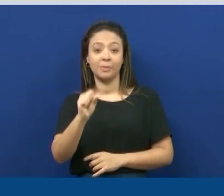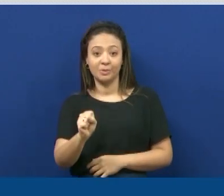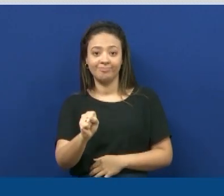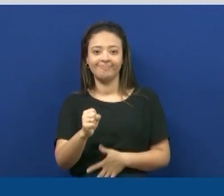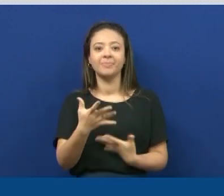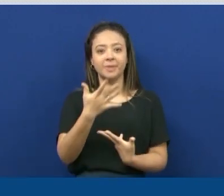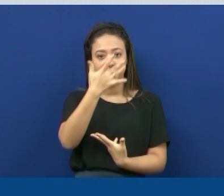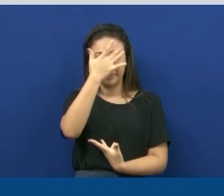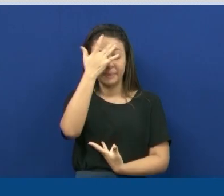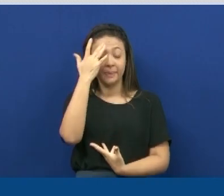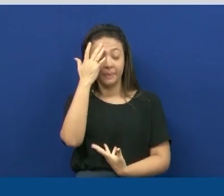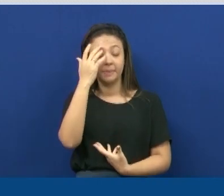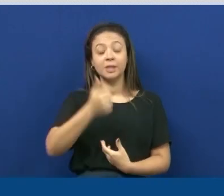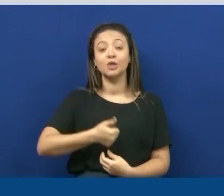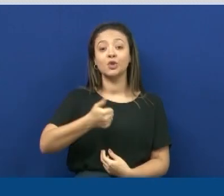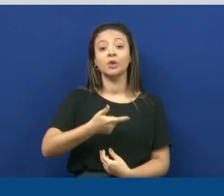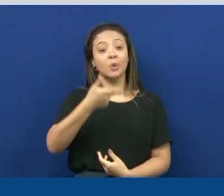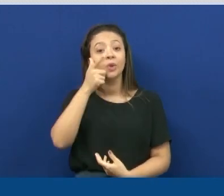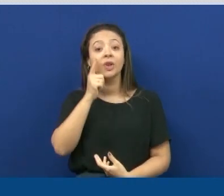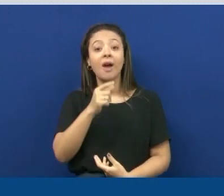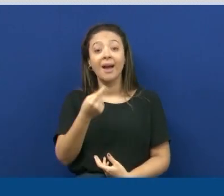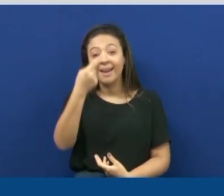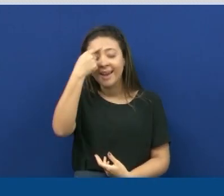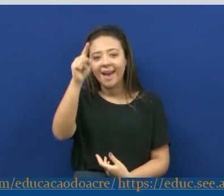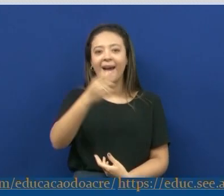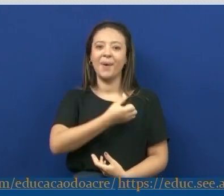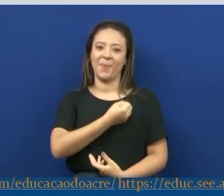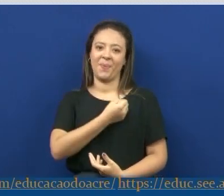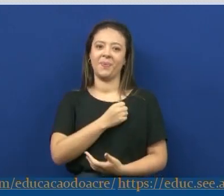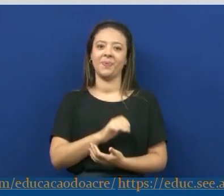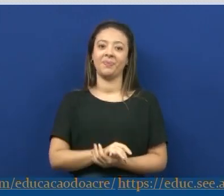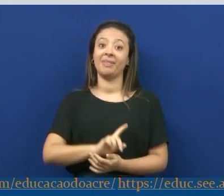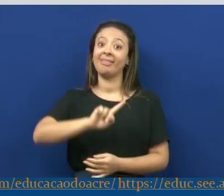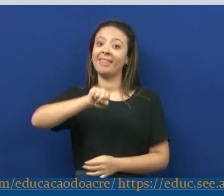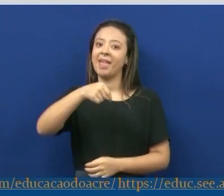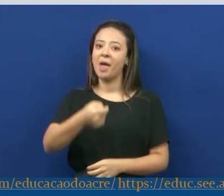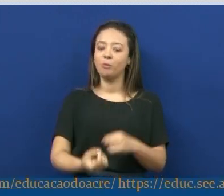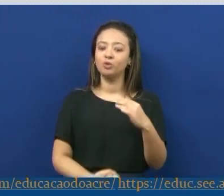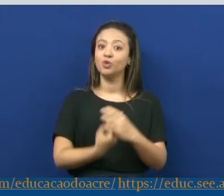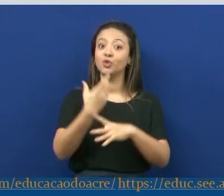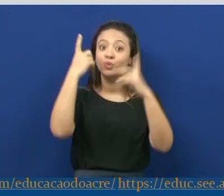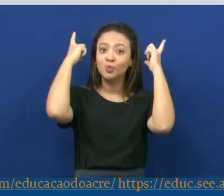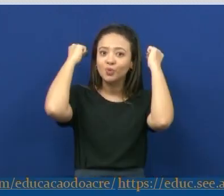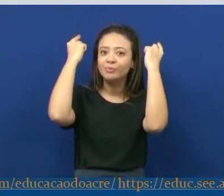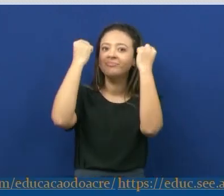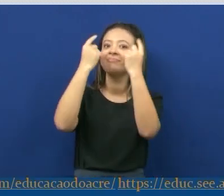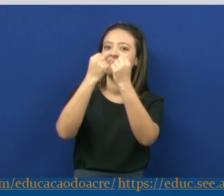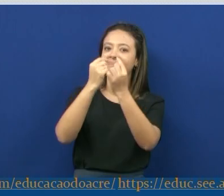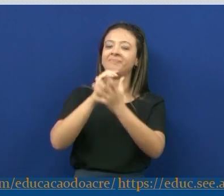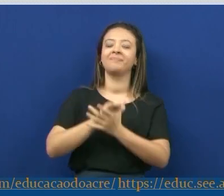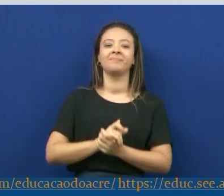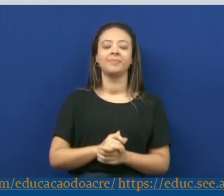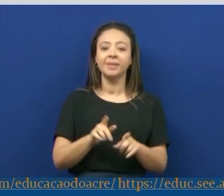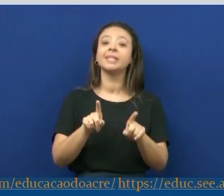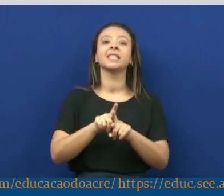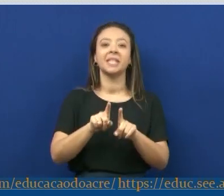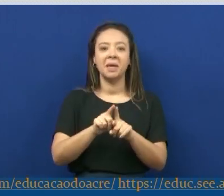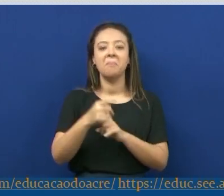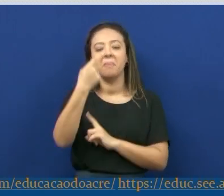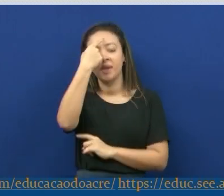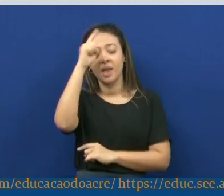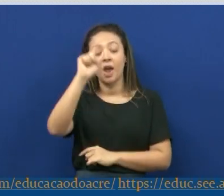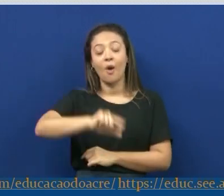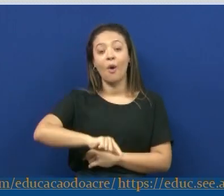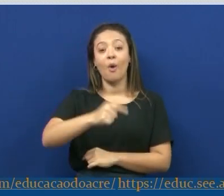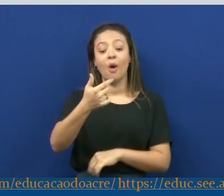criar um sistema de numeração. Os romanos não ficaram para trás. Os romanos também inventaram uma